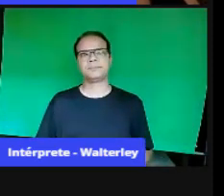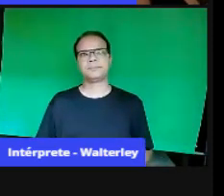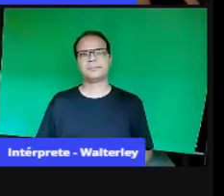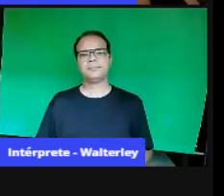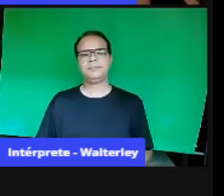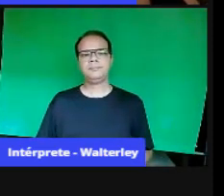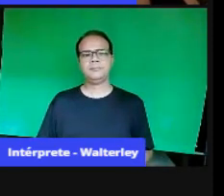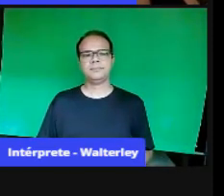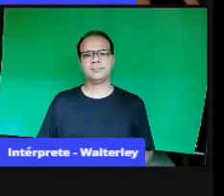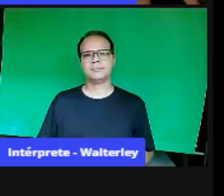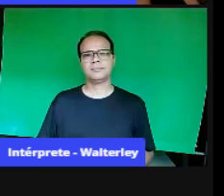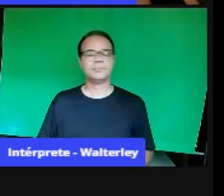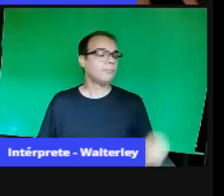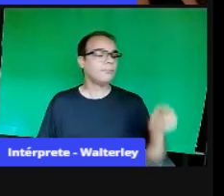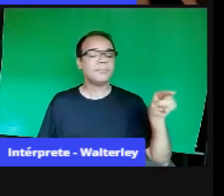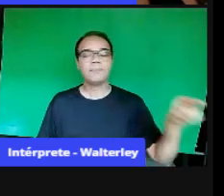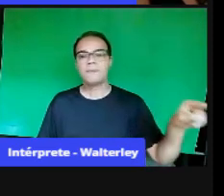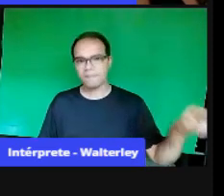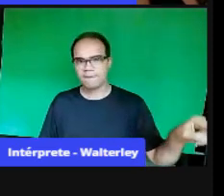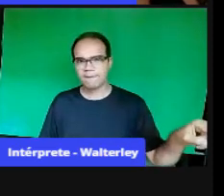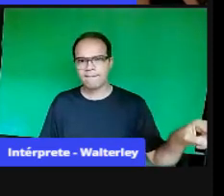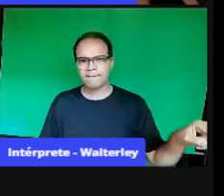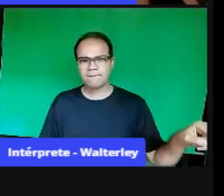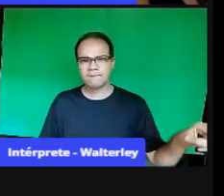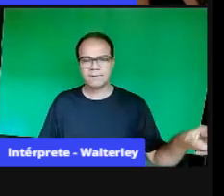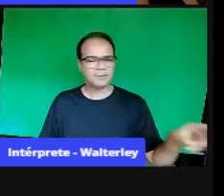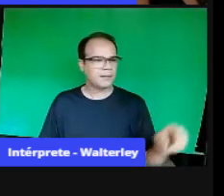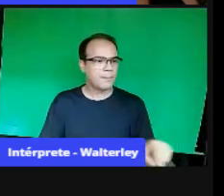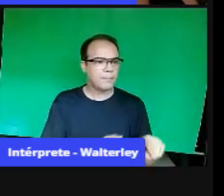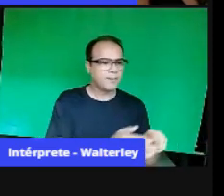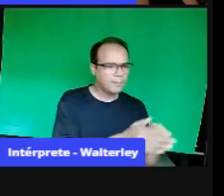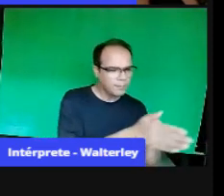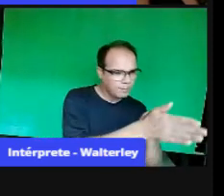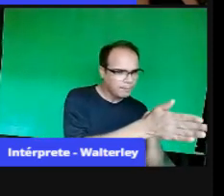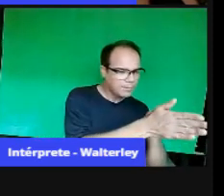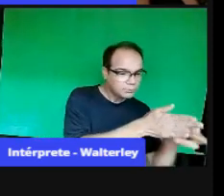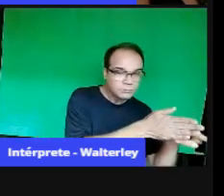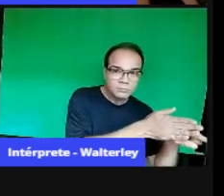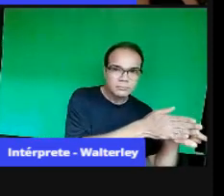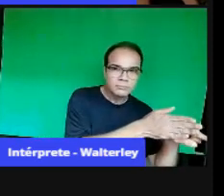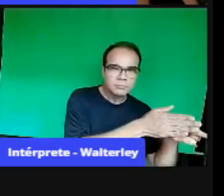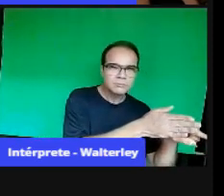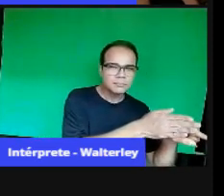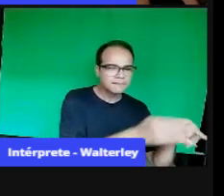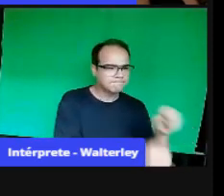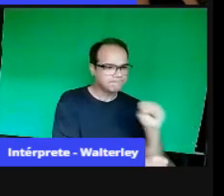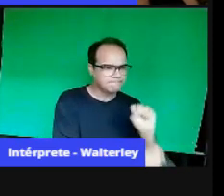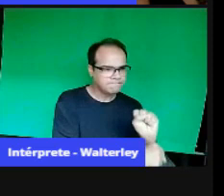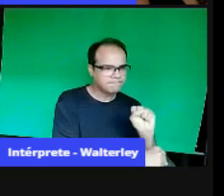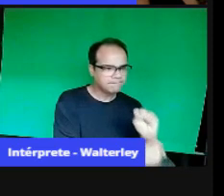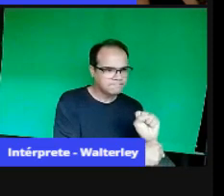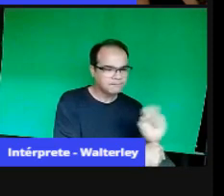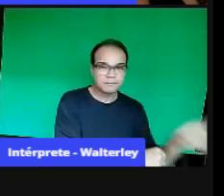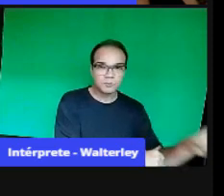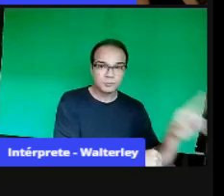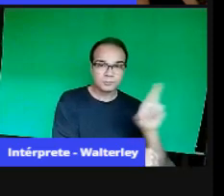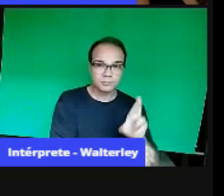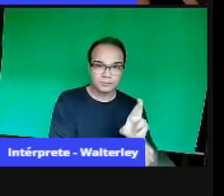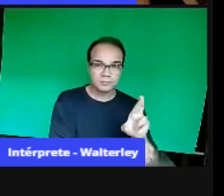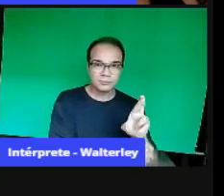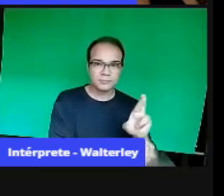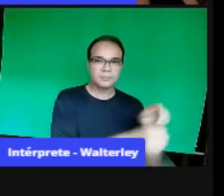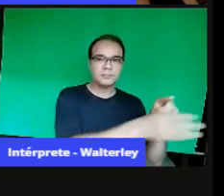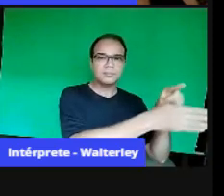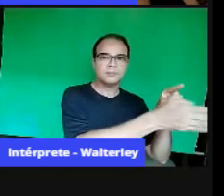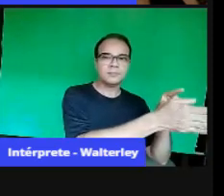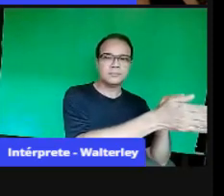para favorecer a questão das respostas, né, que serão dadas. Então, a gente auxiliar e favorecer essas